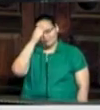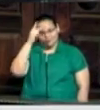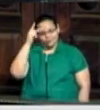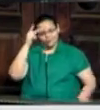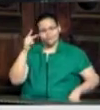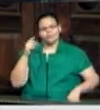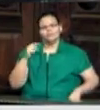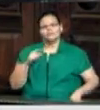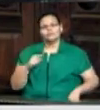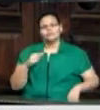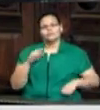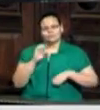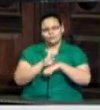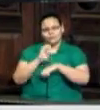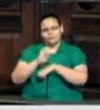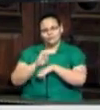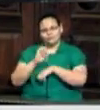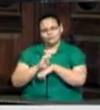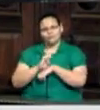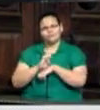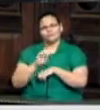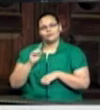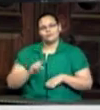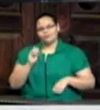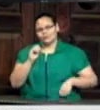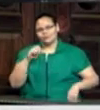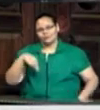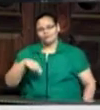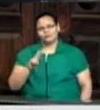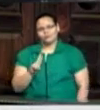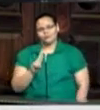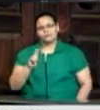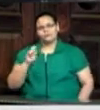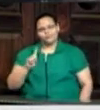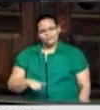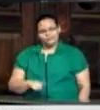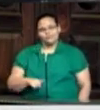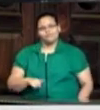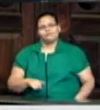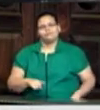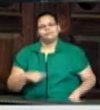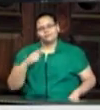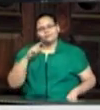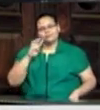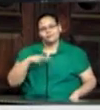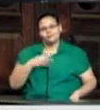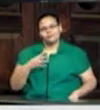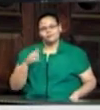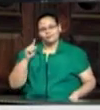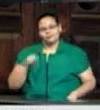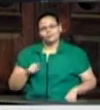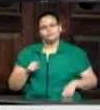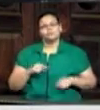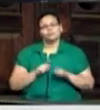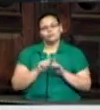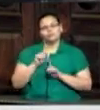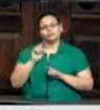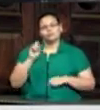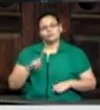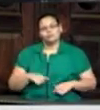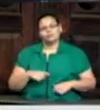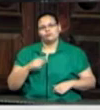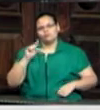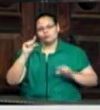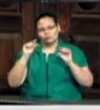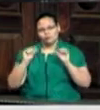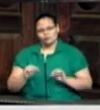os dados que se considera a ONU como sendo um dado tolerável. Lembrando aqui que a